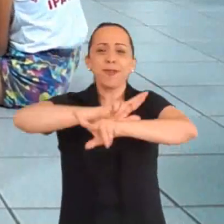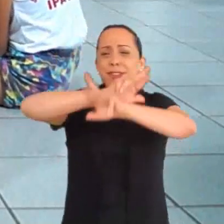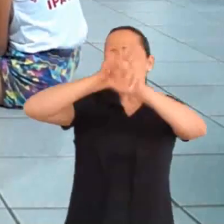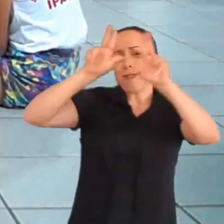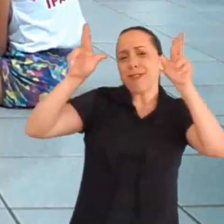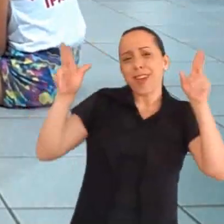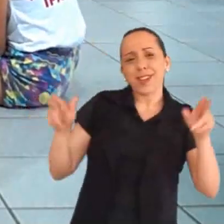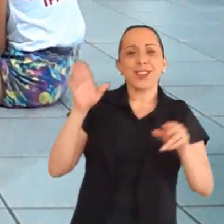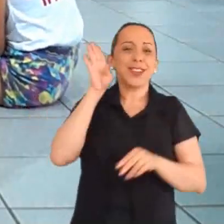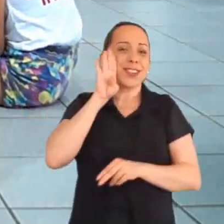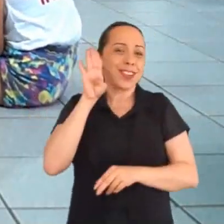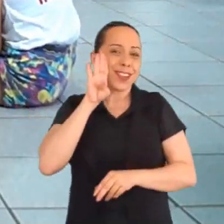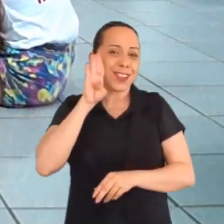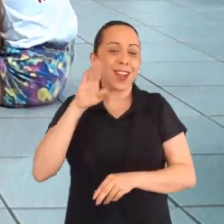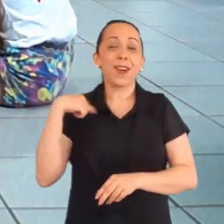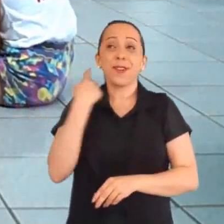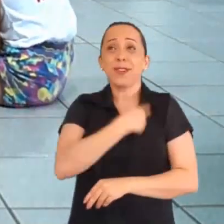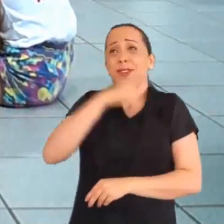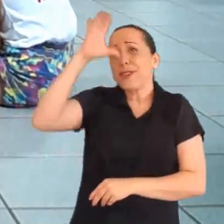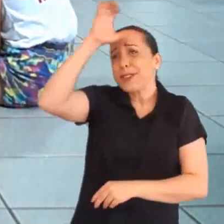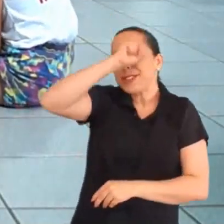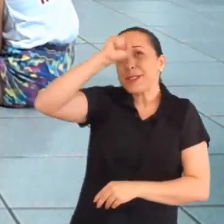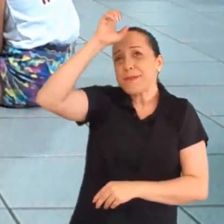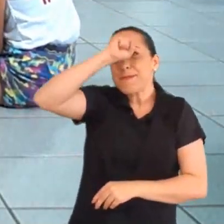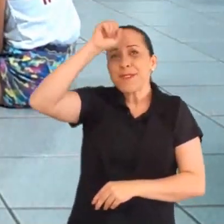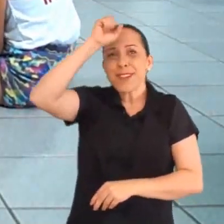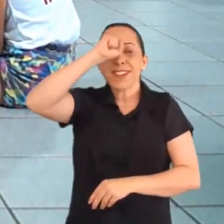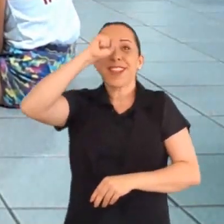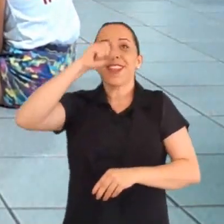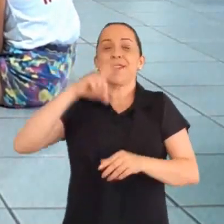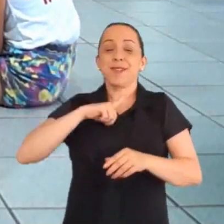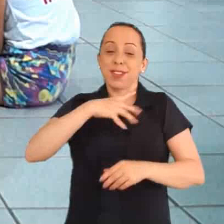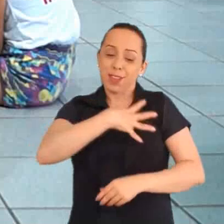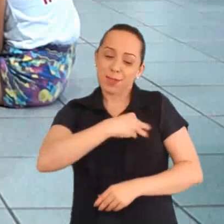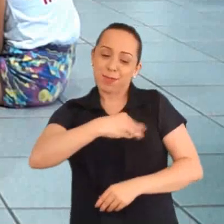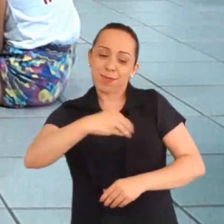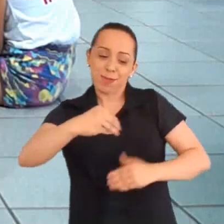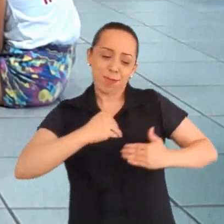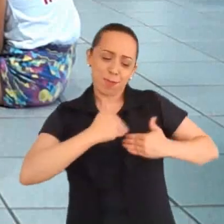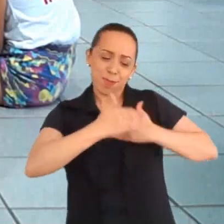cheio de riqueza e nós devemos manter